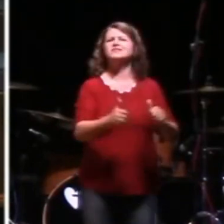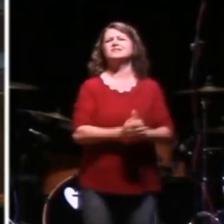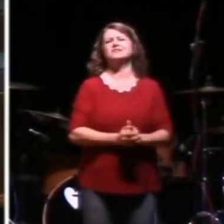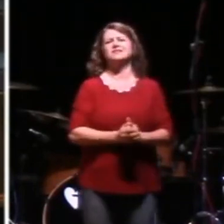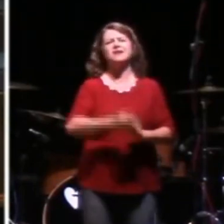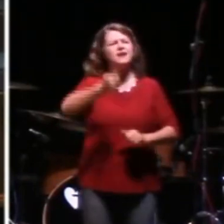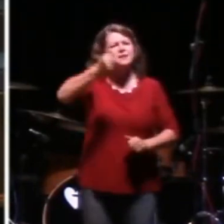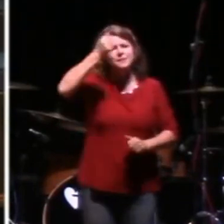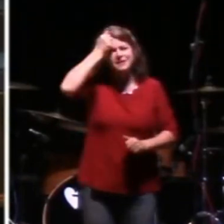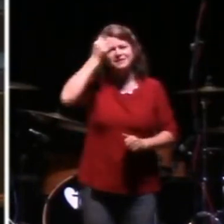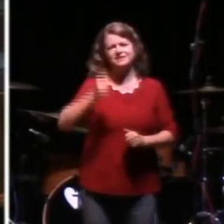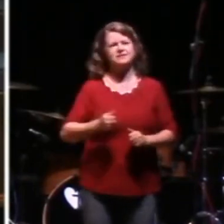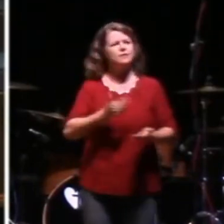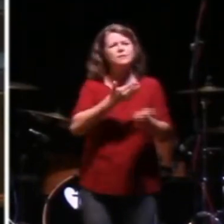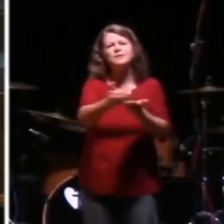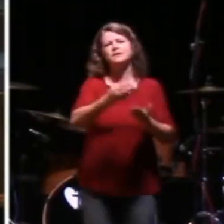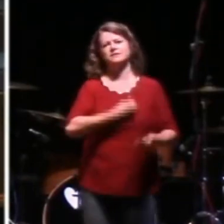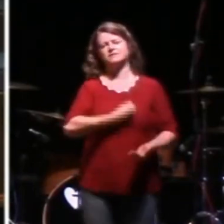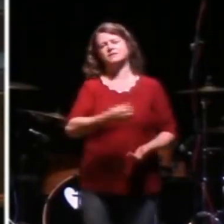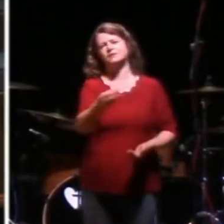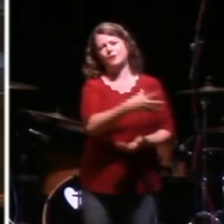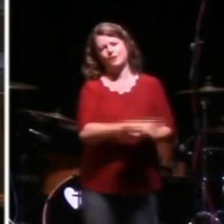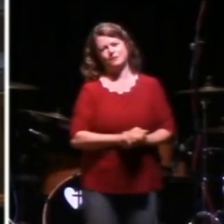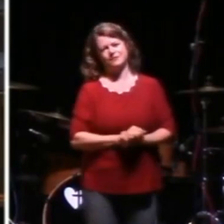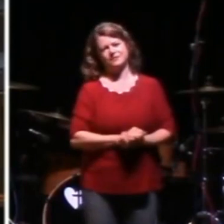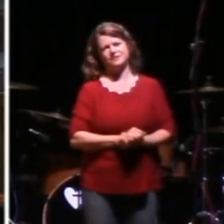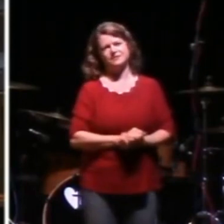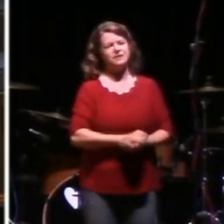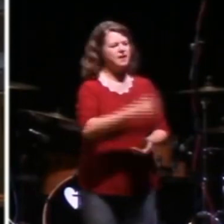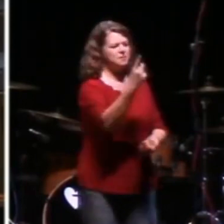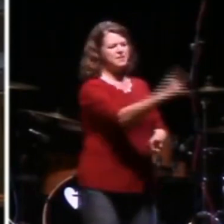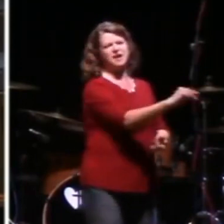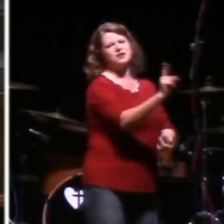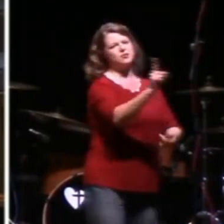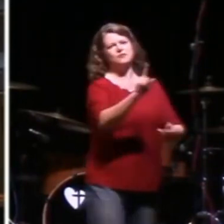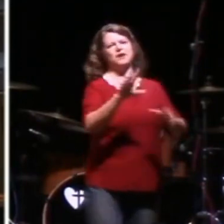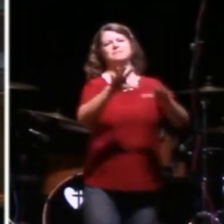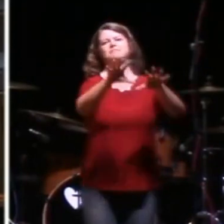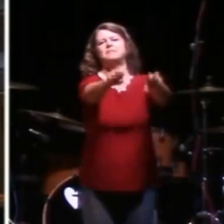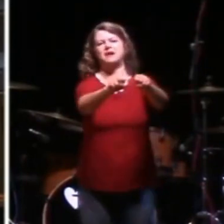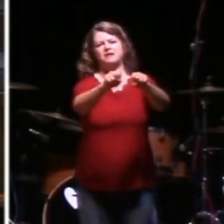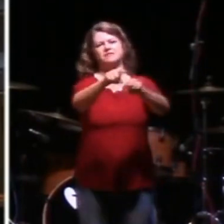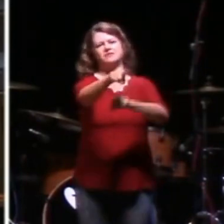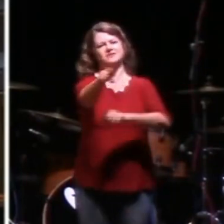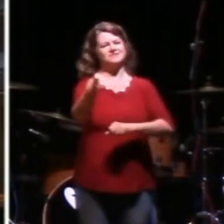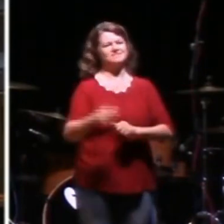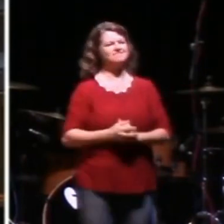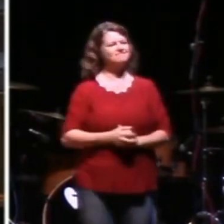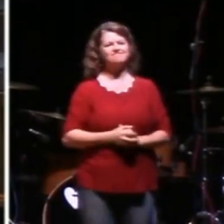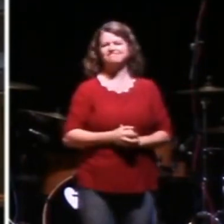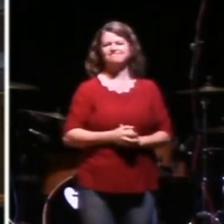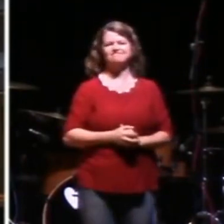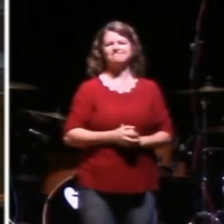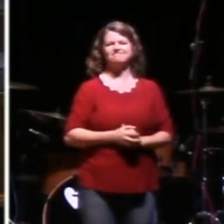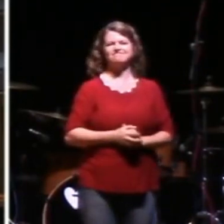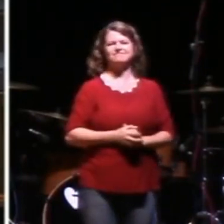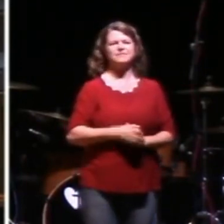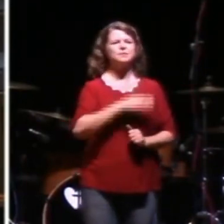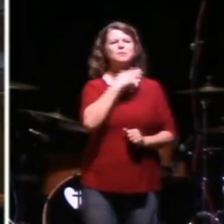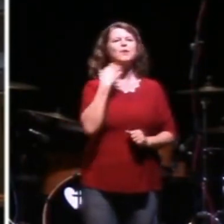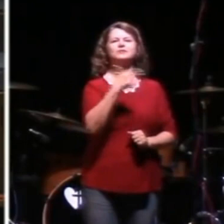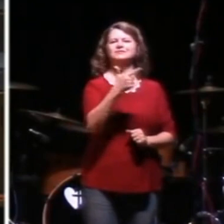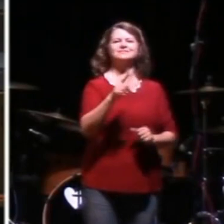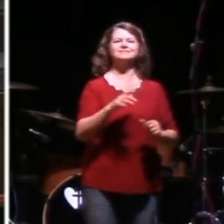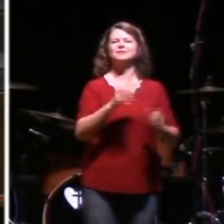arrependa e tem uma vida nova a praga não vai te tocar a porta da morte então vai ter poder sobre você